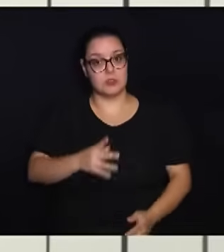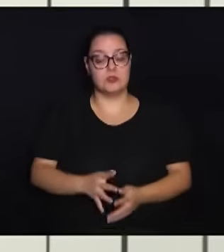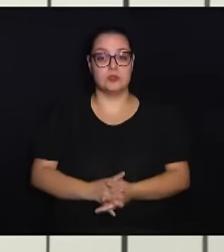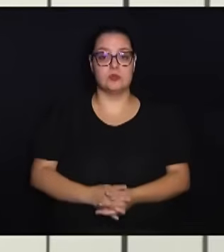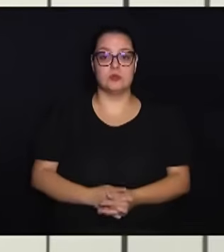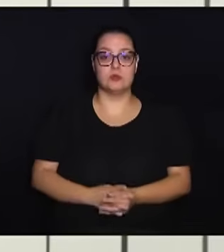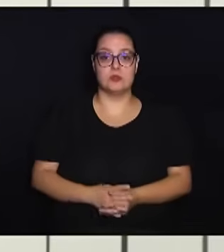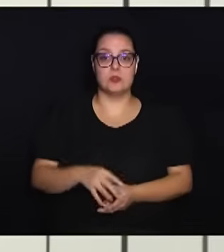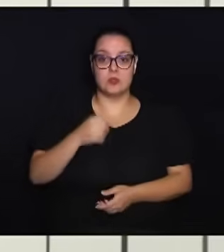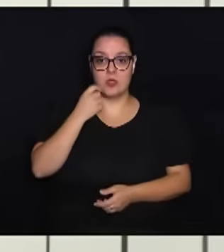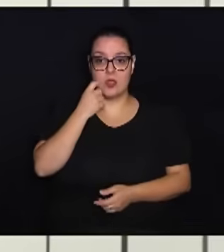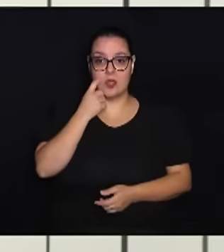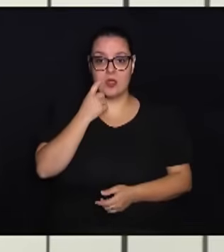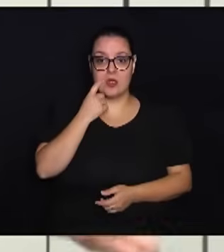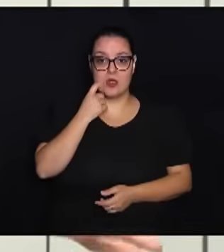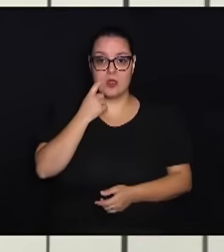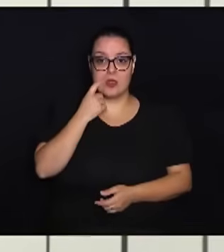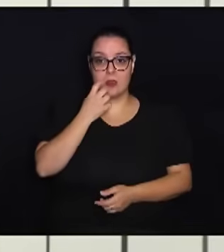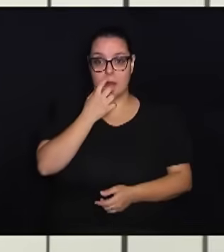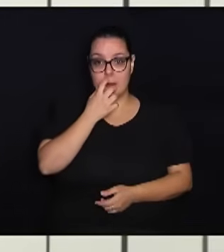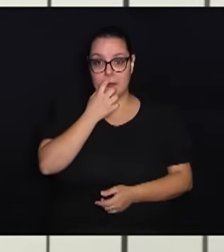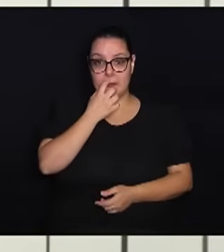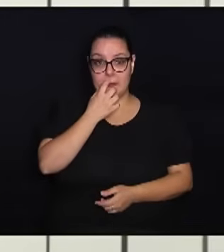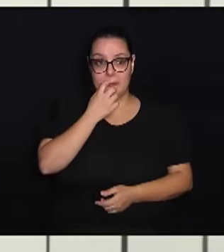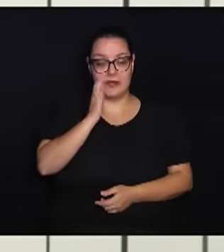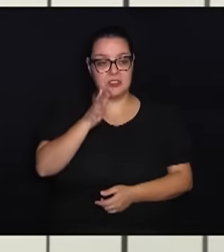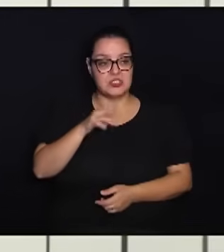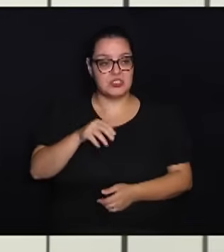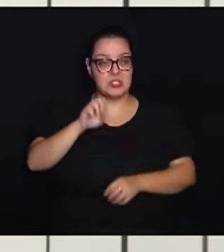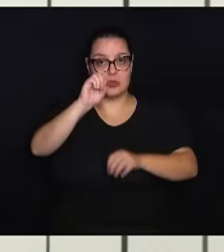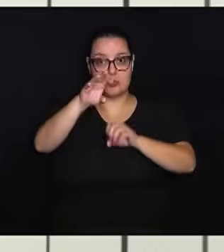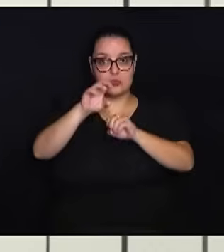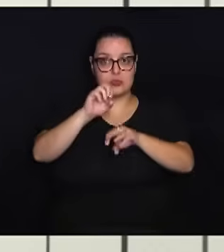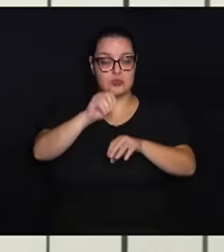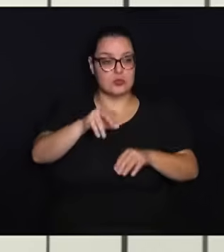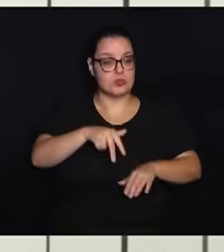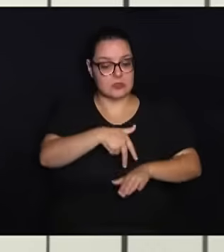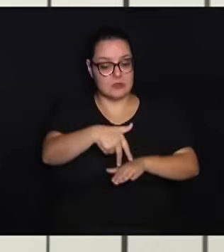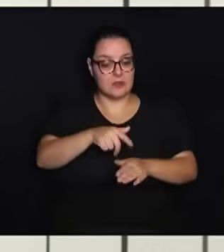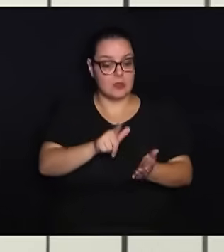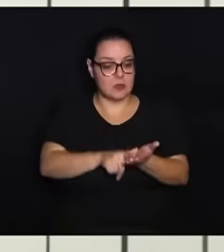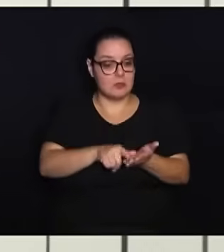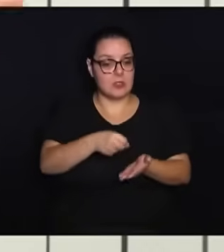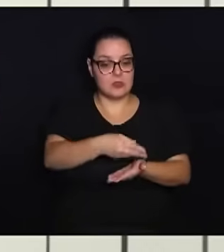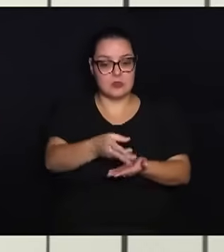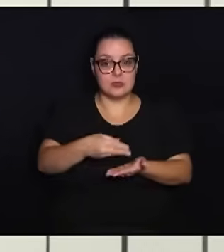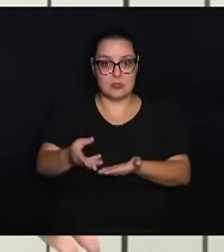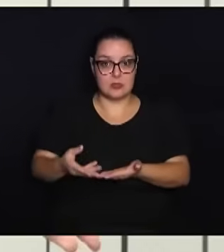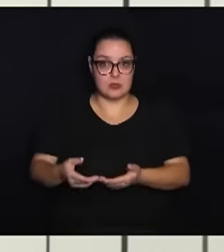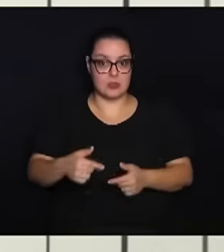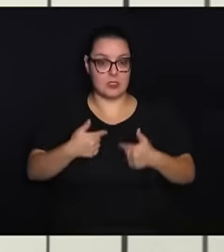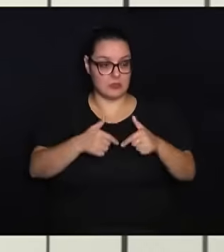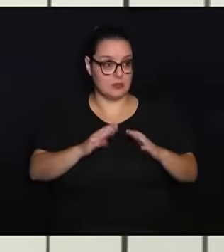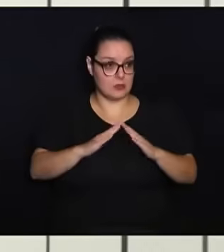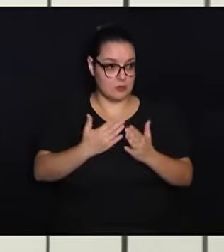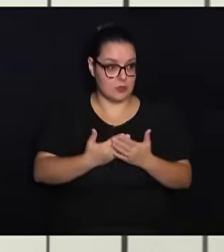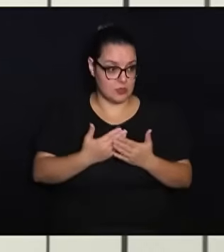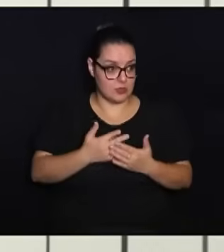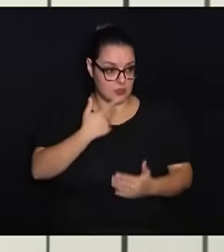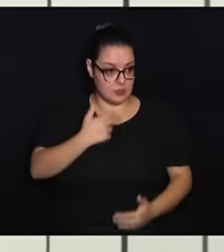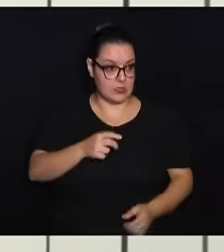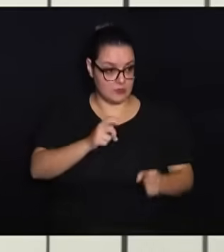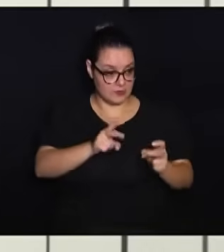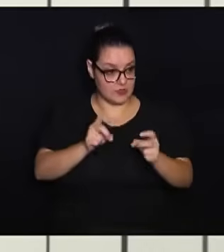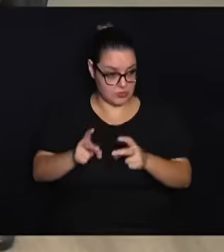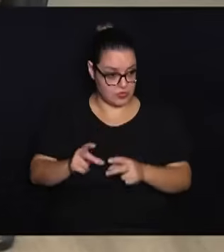e você até foi panfletar no sinal, você foi vender, porque trabalhava numa escola de idiomas e você vendia